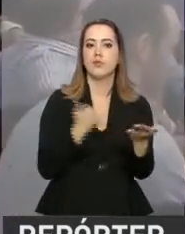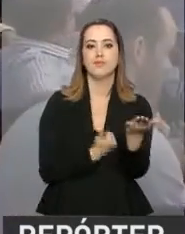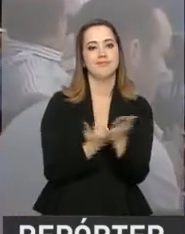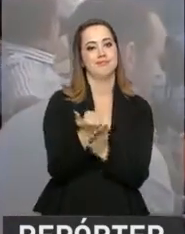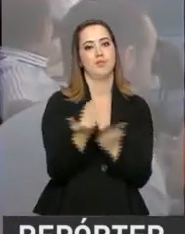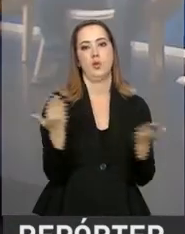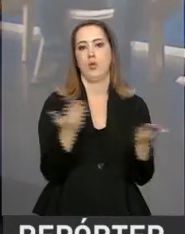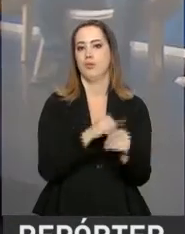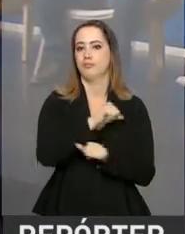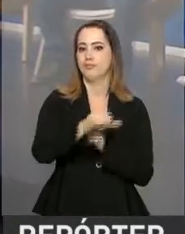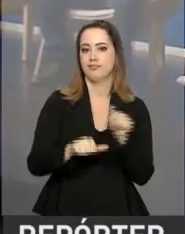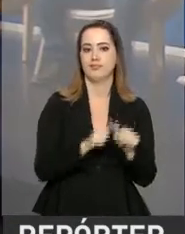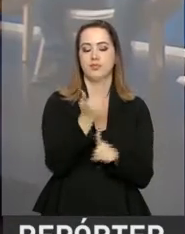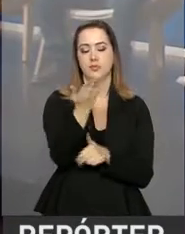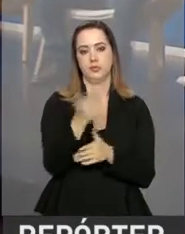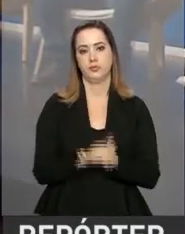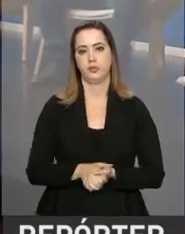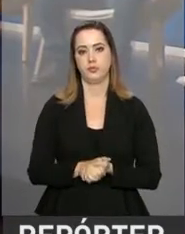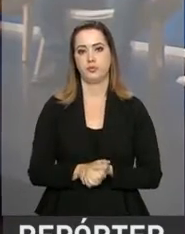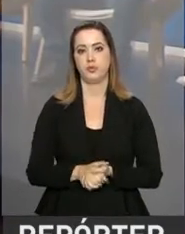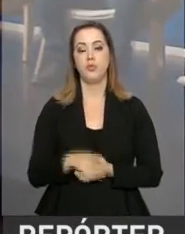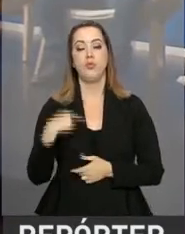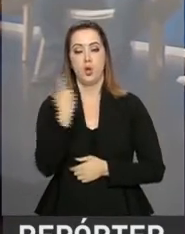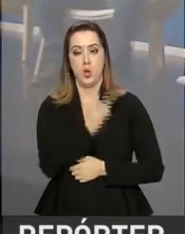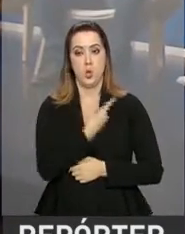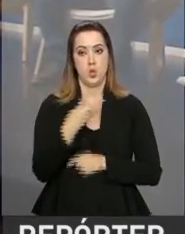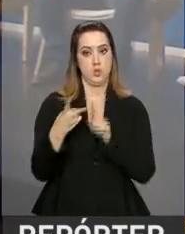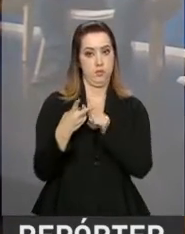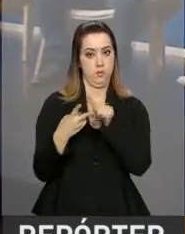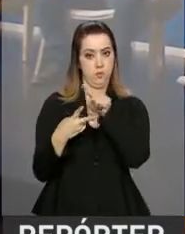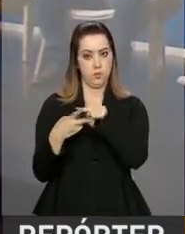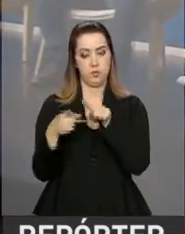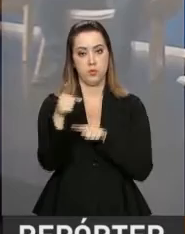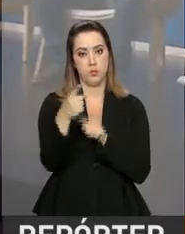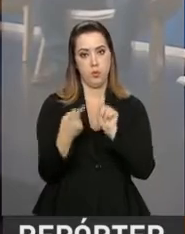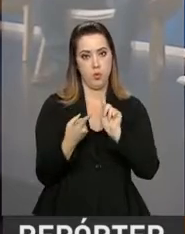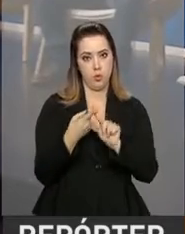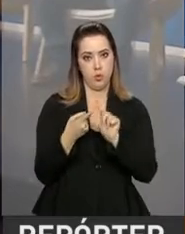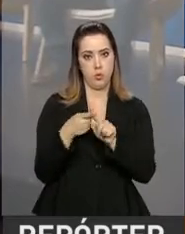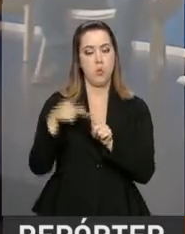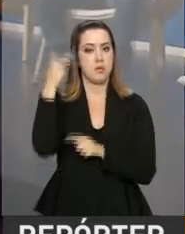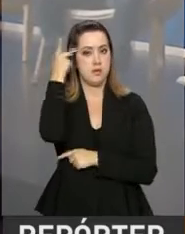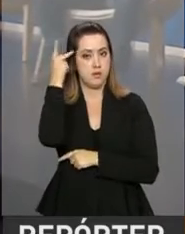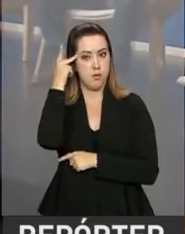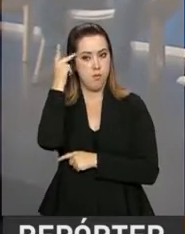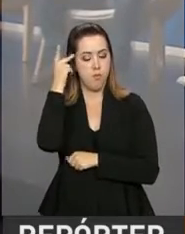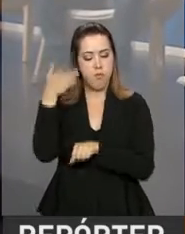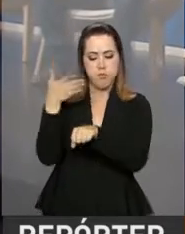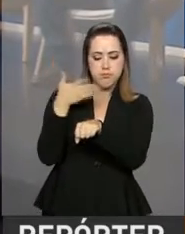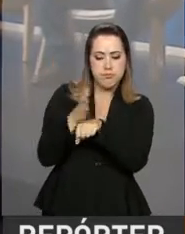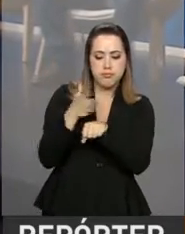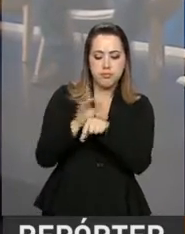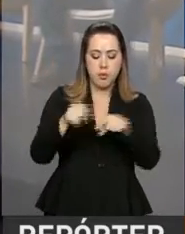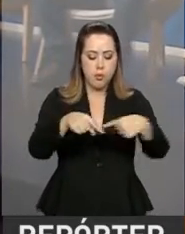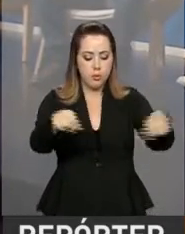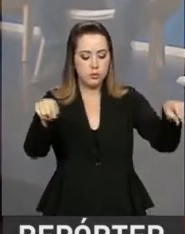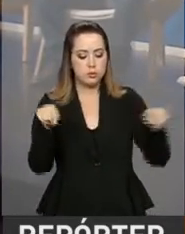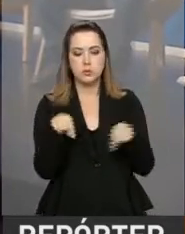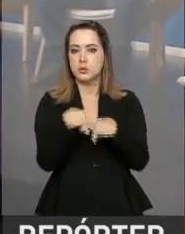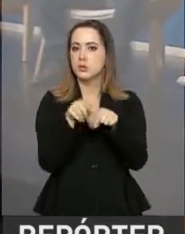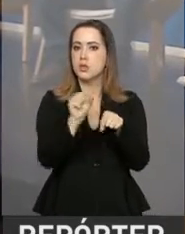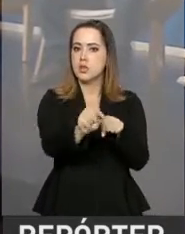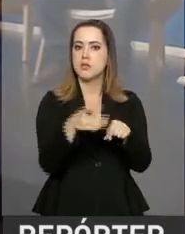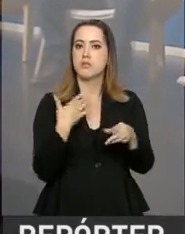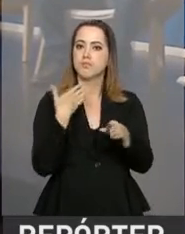de agora. A gente conseguiu dois legados muito importantes. Um é o Centro de Treinamento de São Paulo, ou seja, a gente consegue prestar mais serviço para a